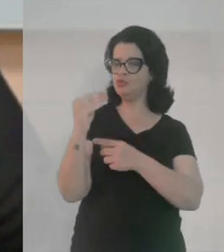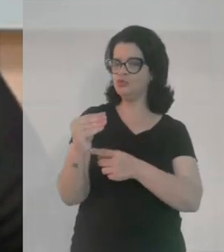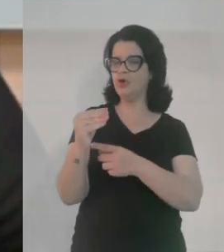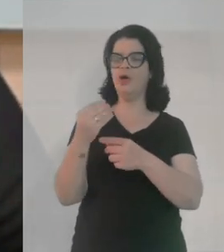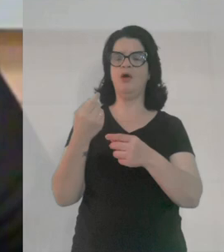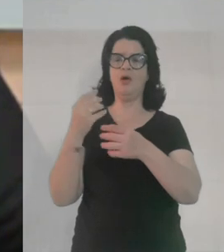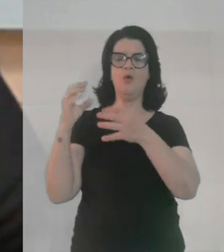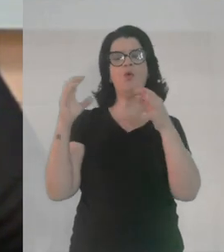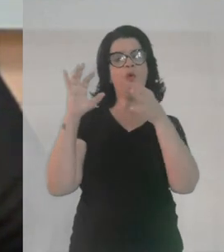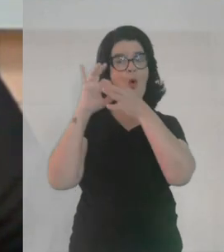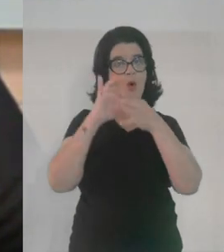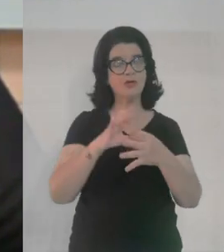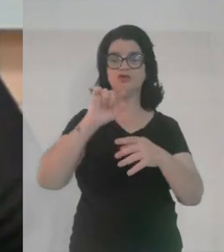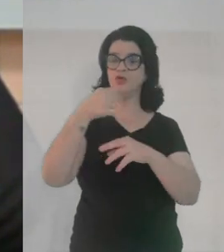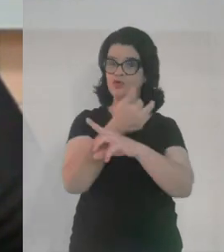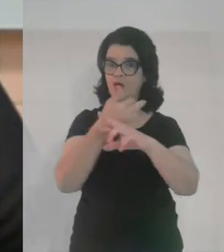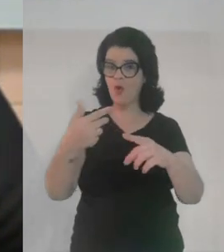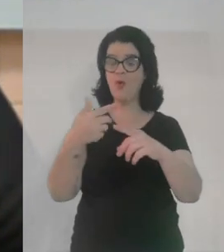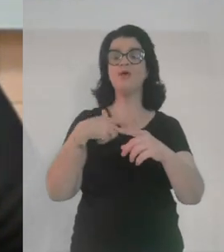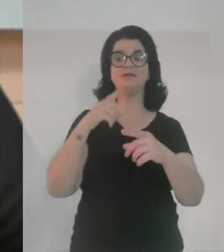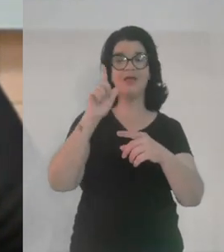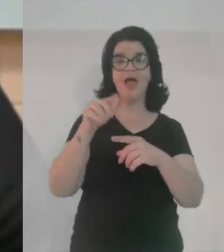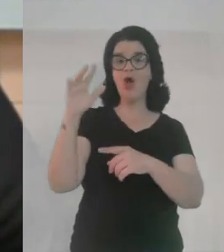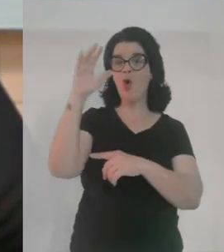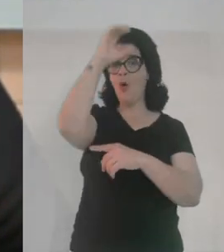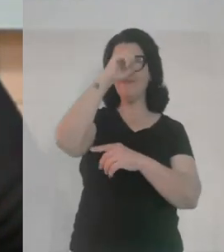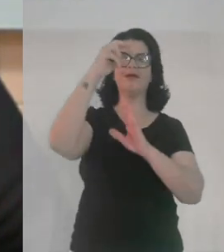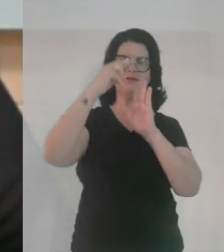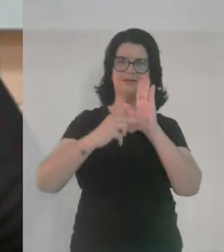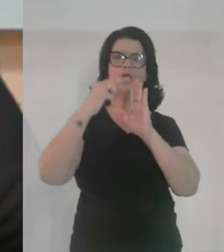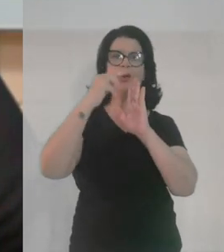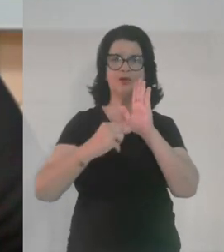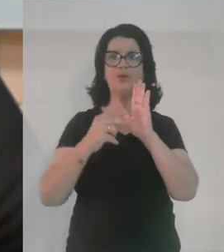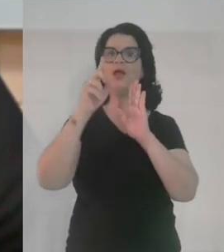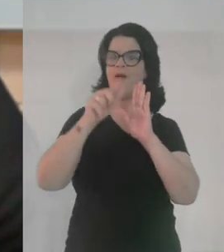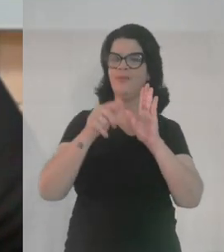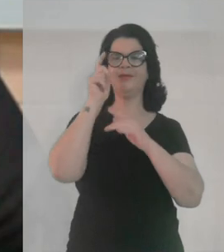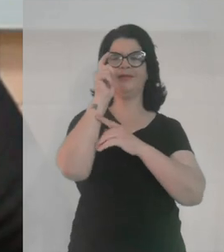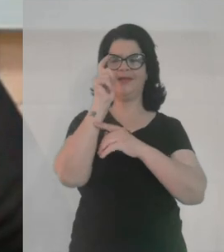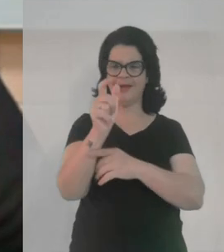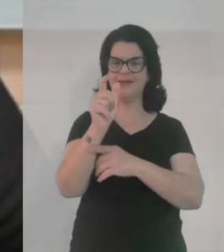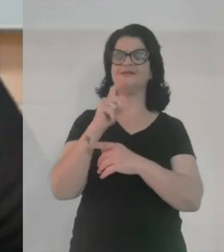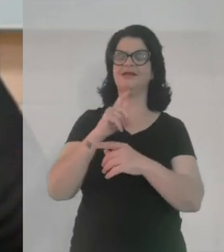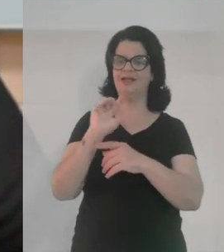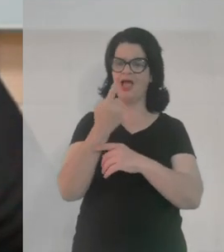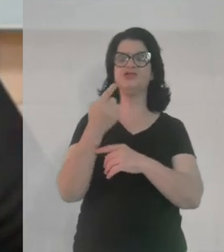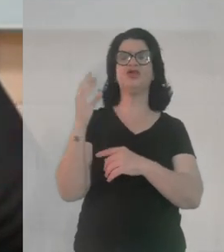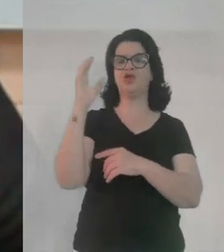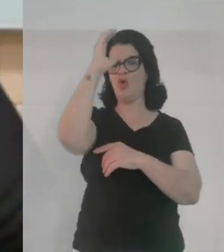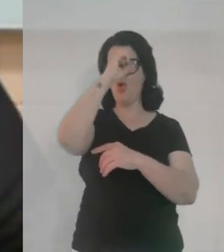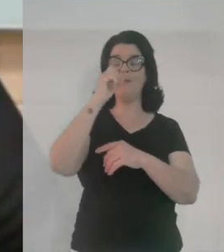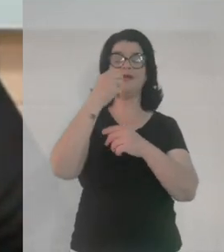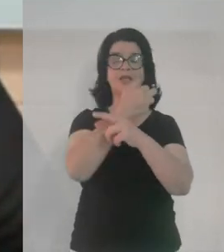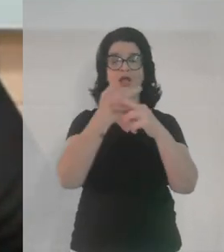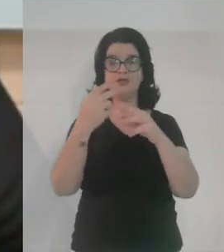uma outra coisa, depois que a gente faz isso, é a compreensão leitura. Então, é muito interessante que a gente compreenda